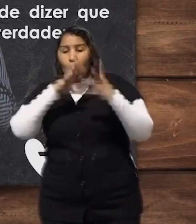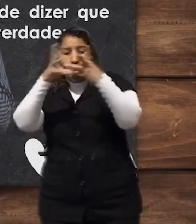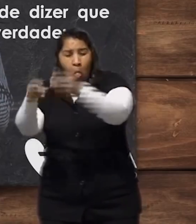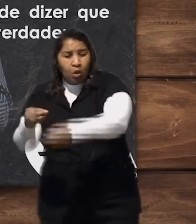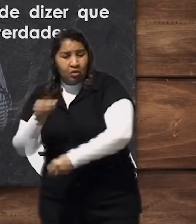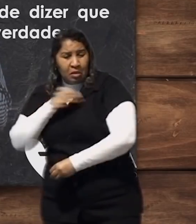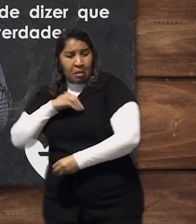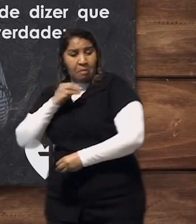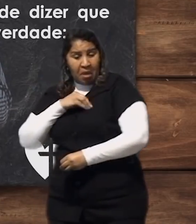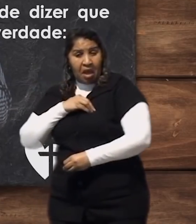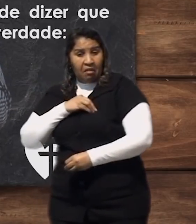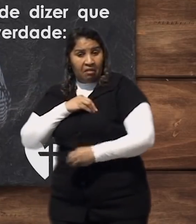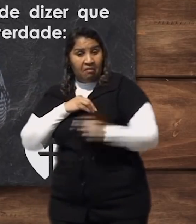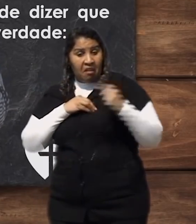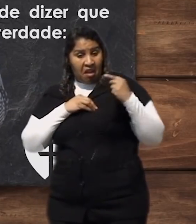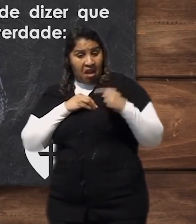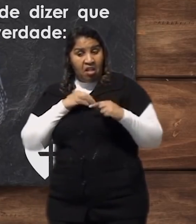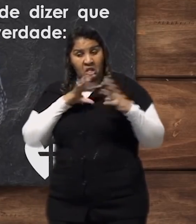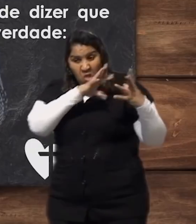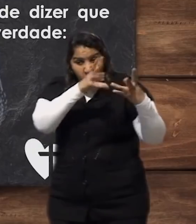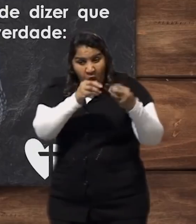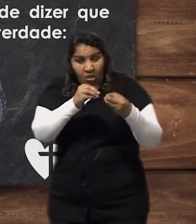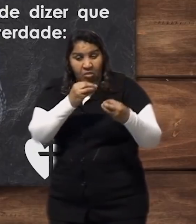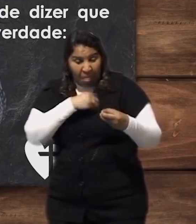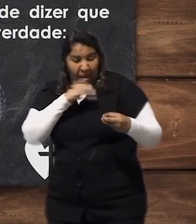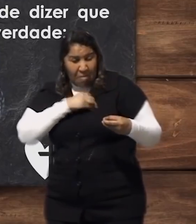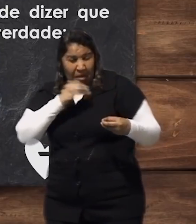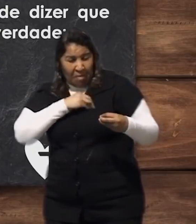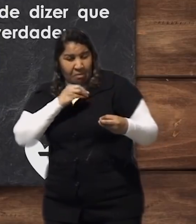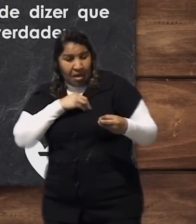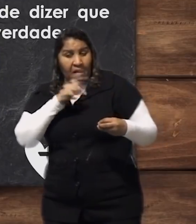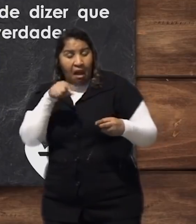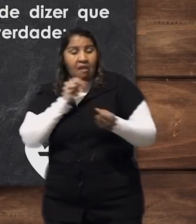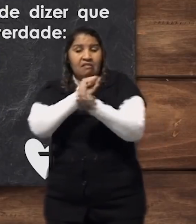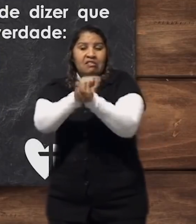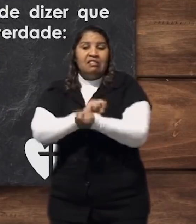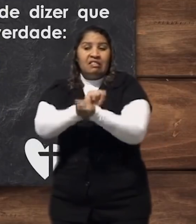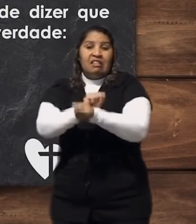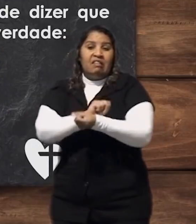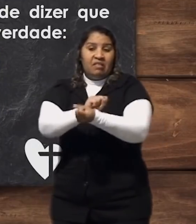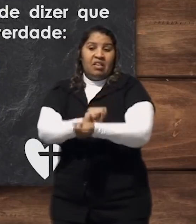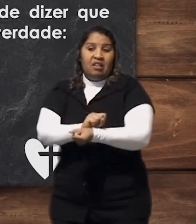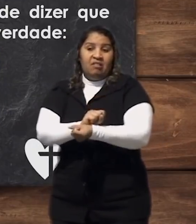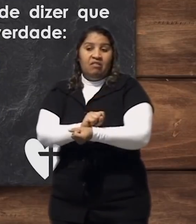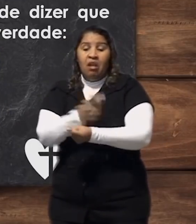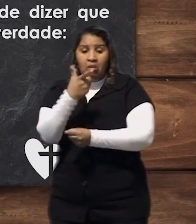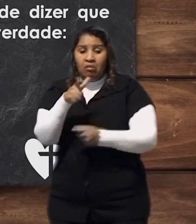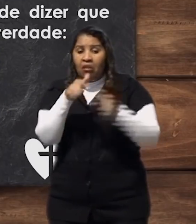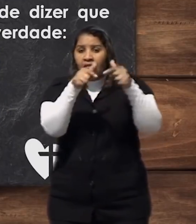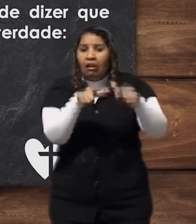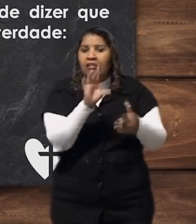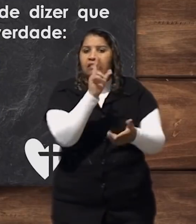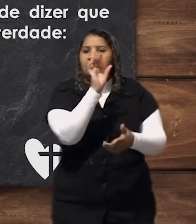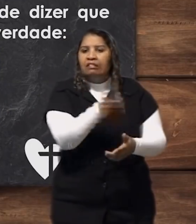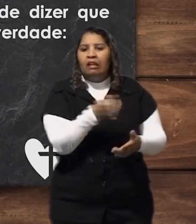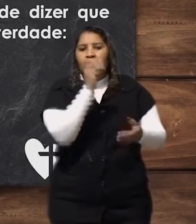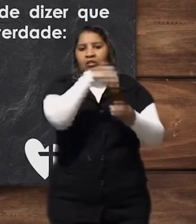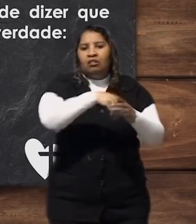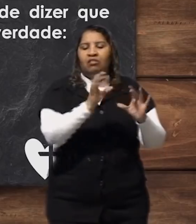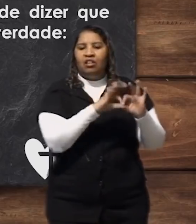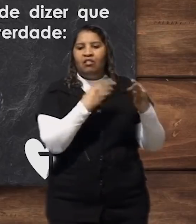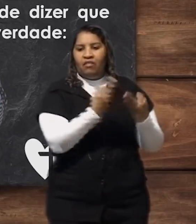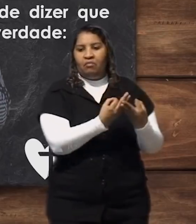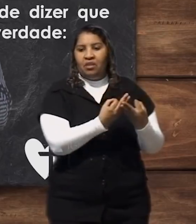escravo do pecado escravo não tem lugar permanente da família mas o filho pertence a ela para sempre portanto